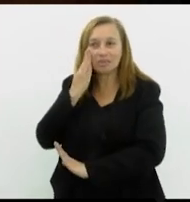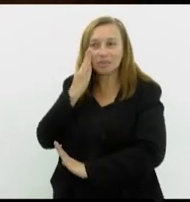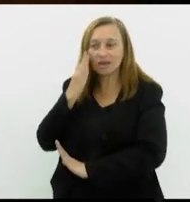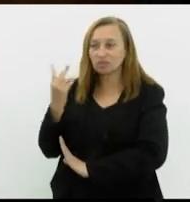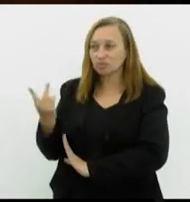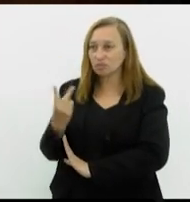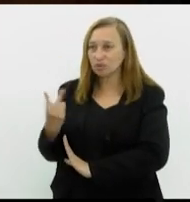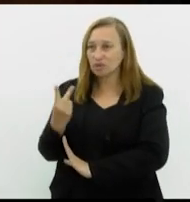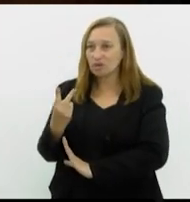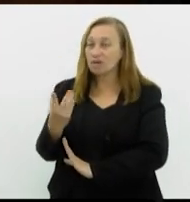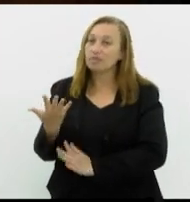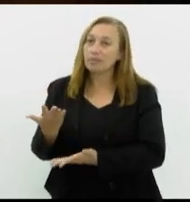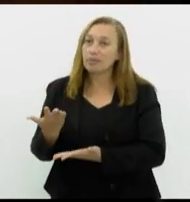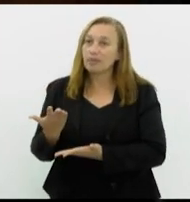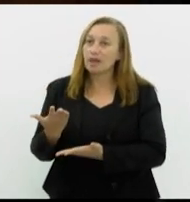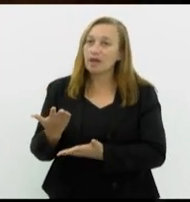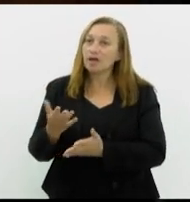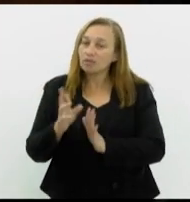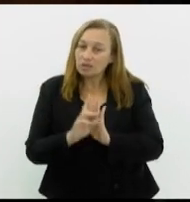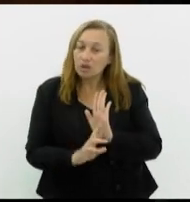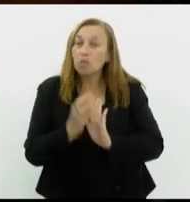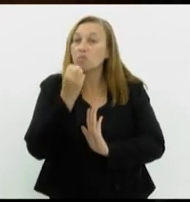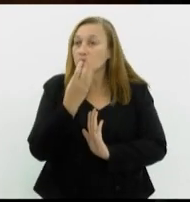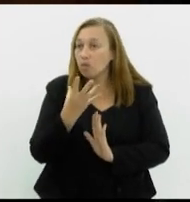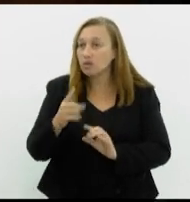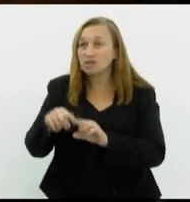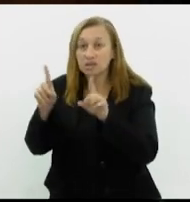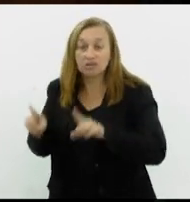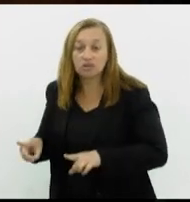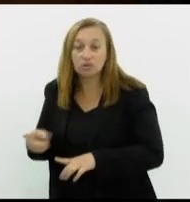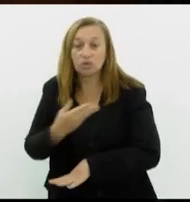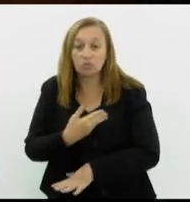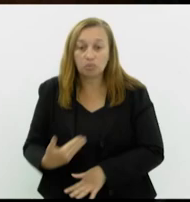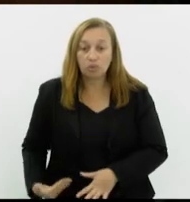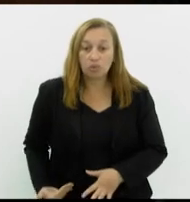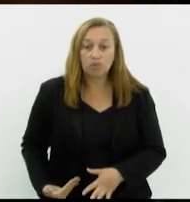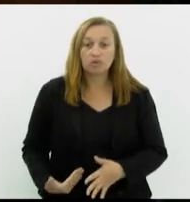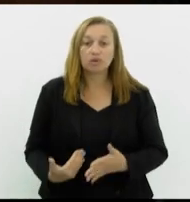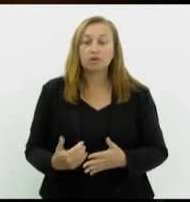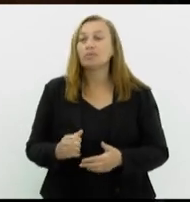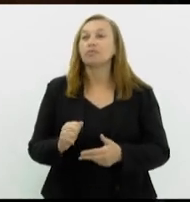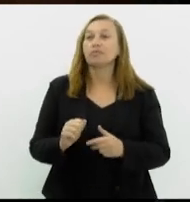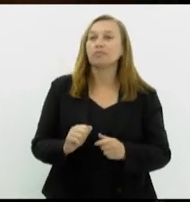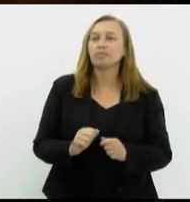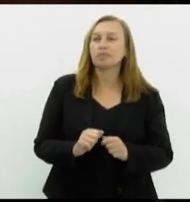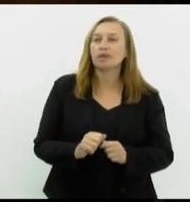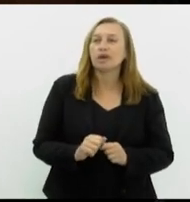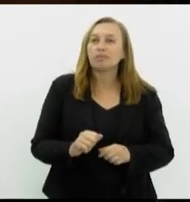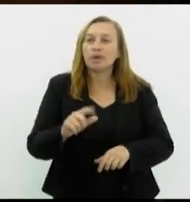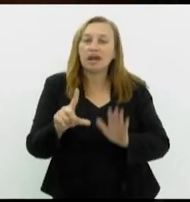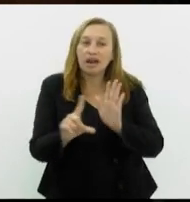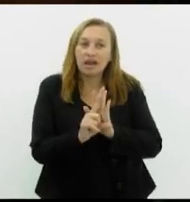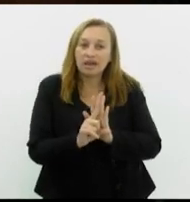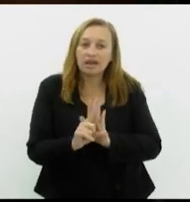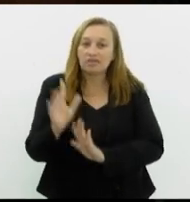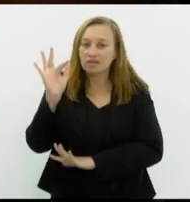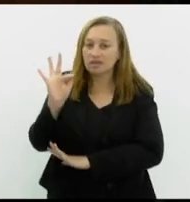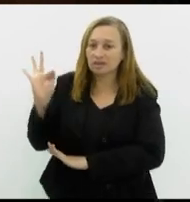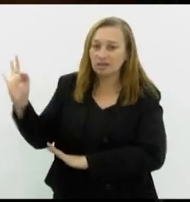é uma redação que é benéfica aos servidores, que dá segurança jurídica, que para a legislação federal. Agradecer aos deputados